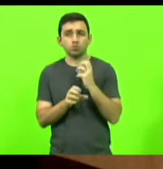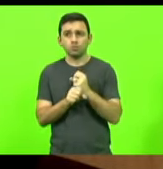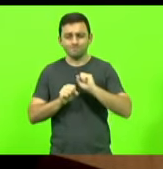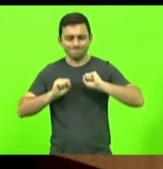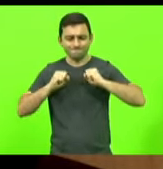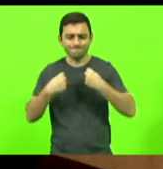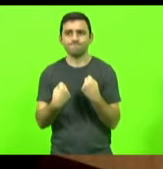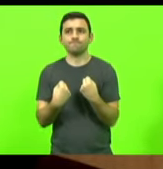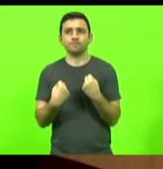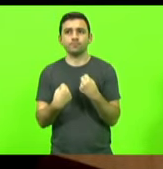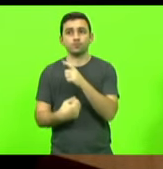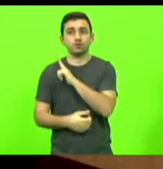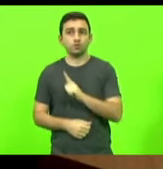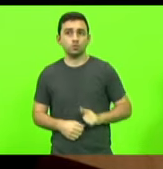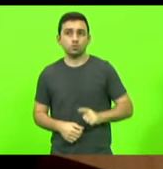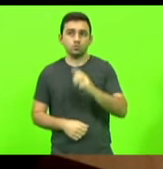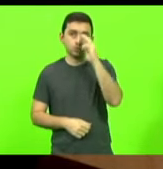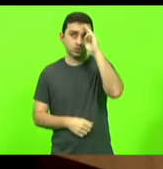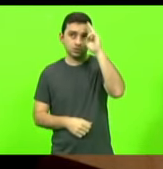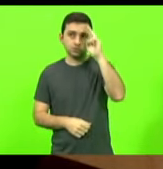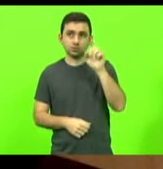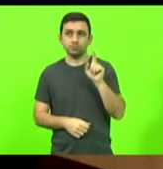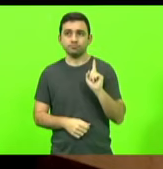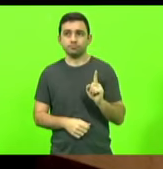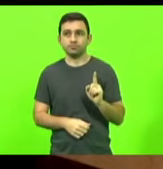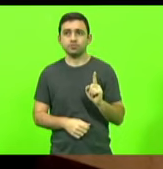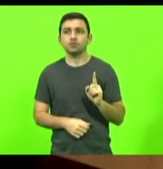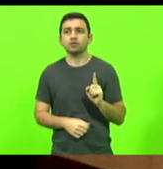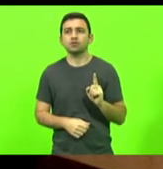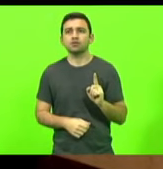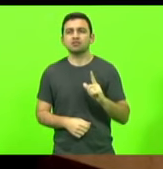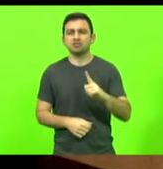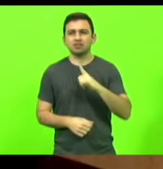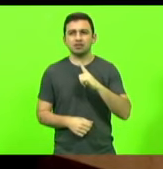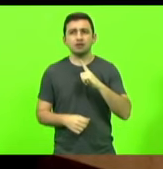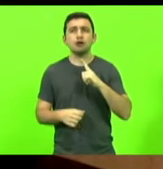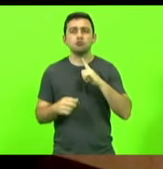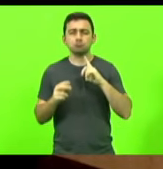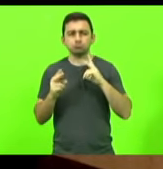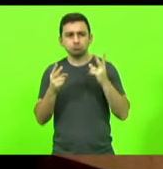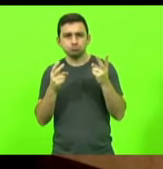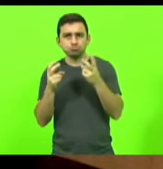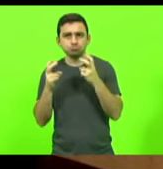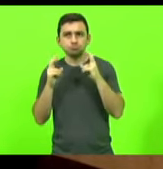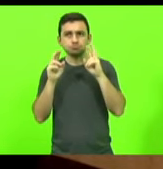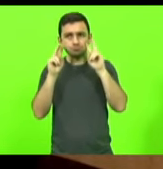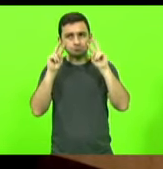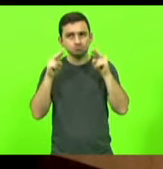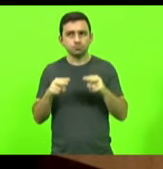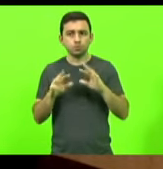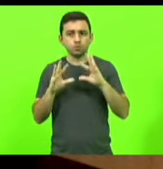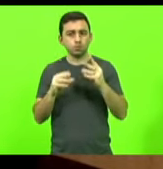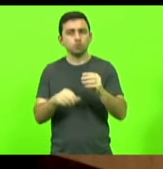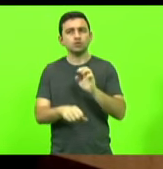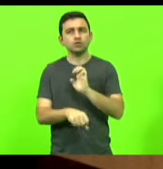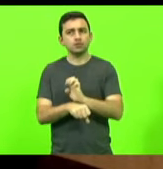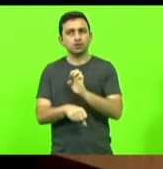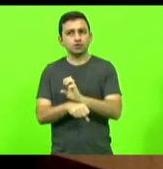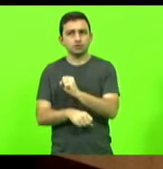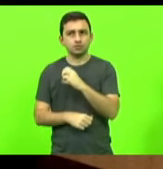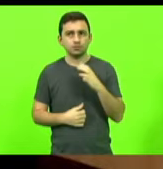O governador Moisés, que é um governador que tem olhado por todo o Estado de Santa